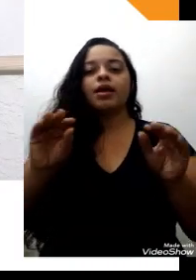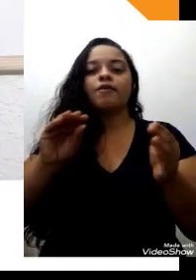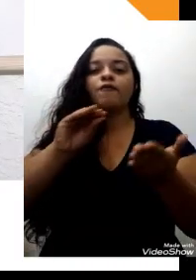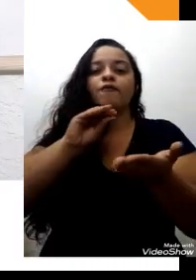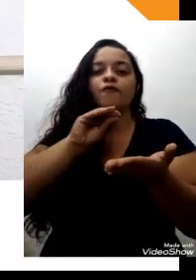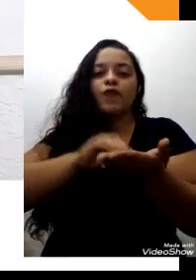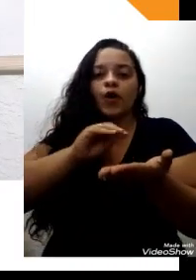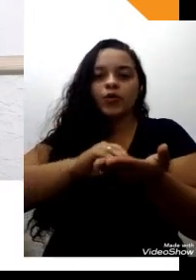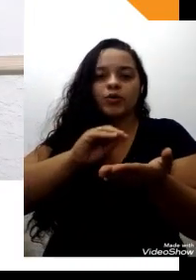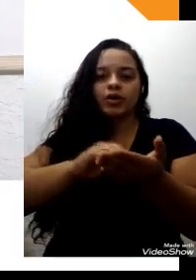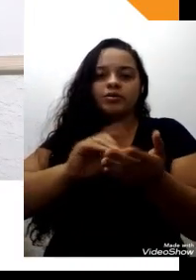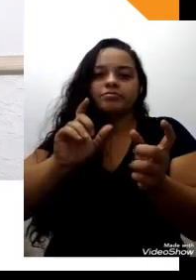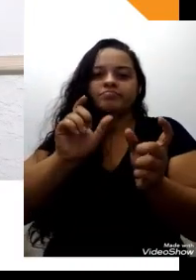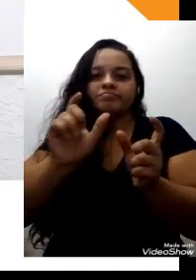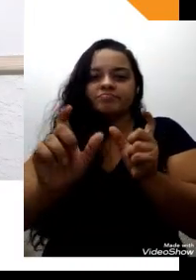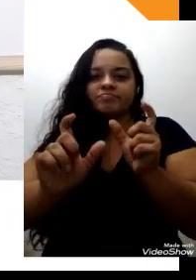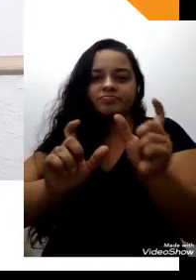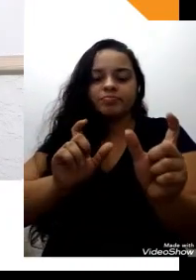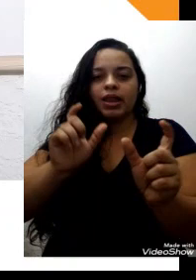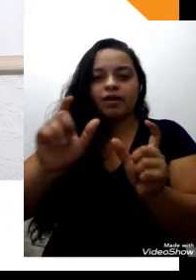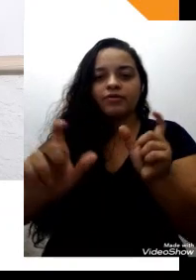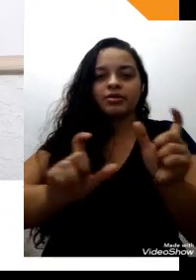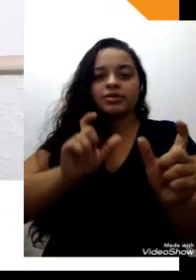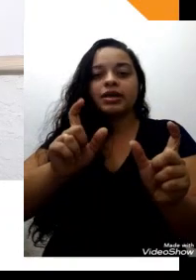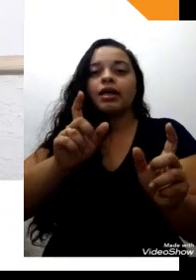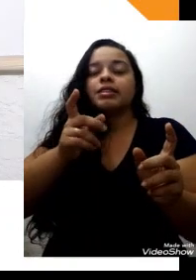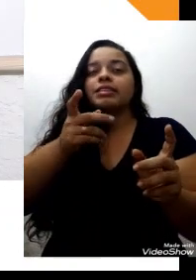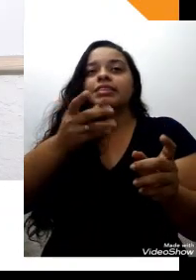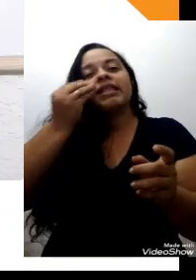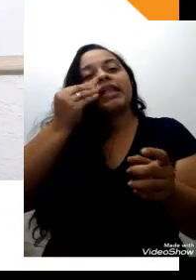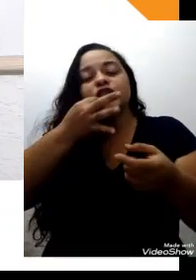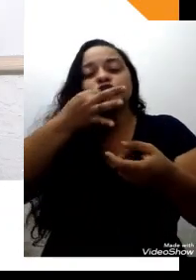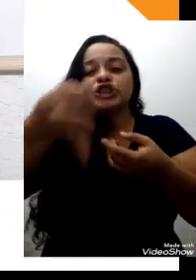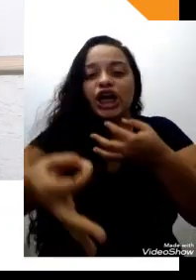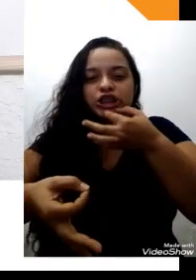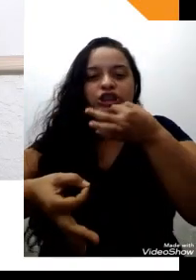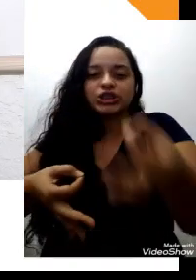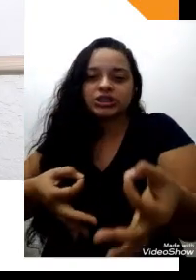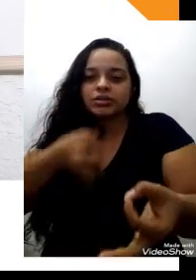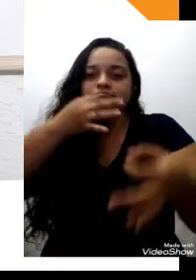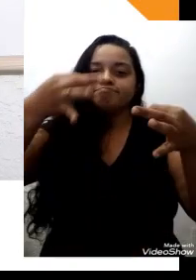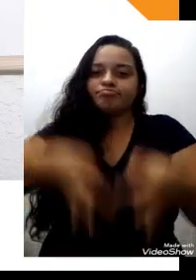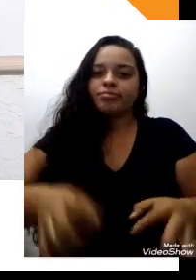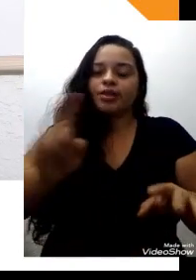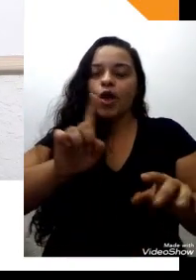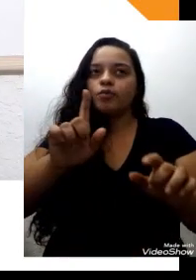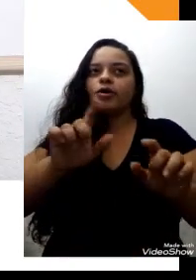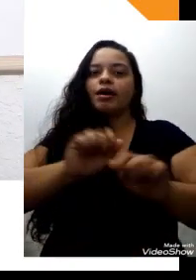implícita, todos os argumentos que vão ser utilizados, vão ser trazidos, estão sugeridos por meio de